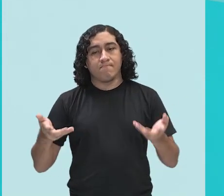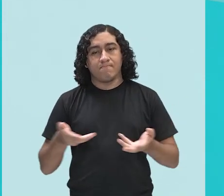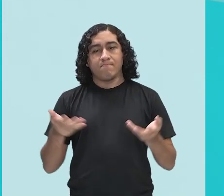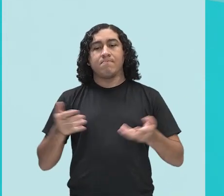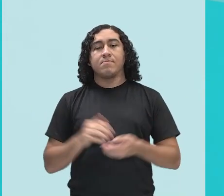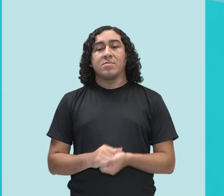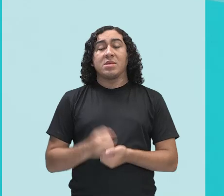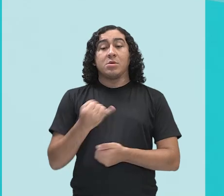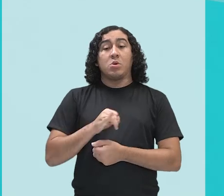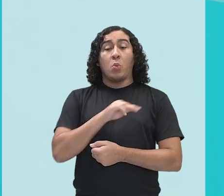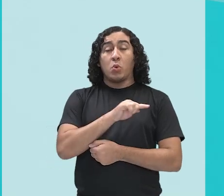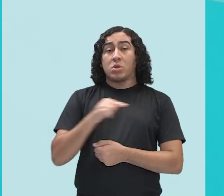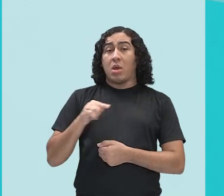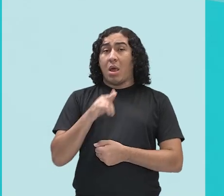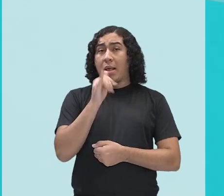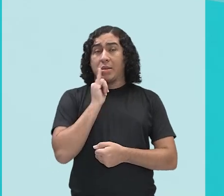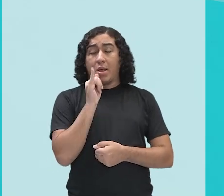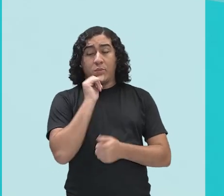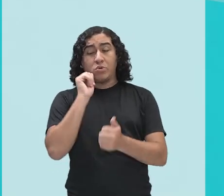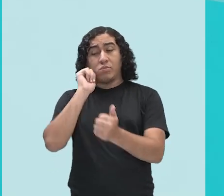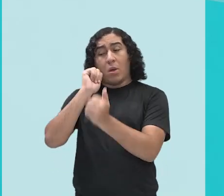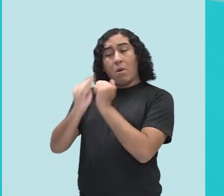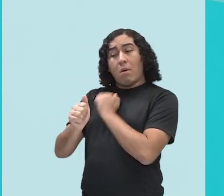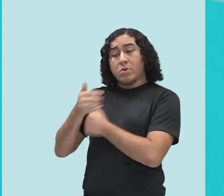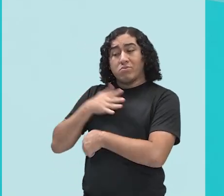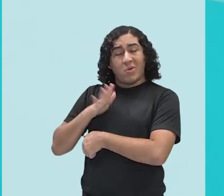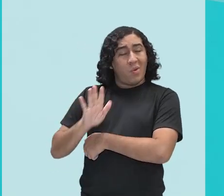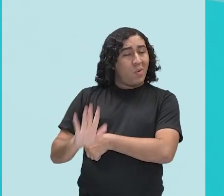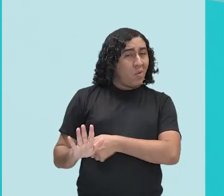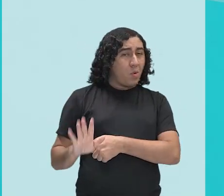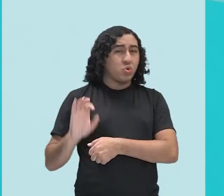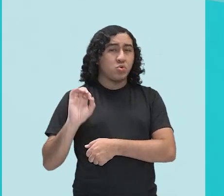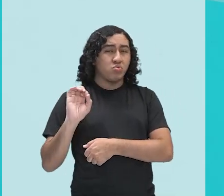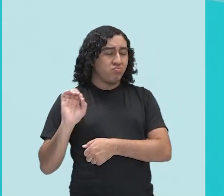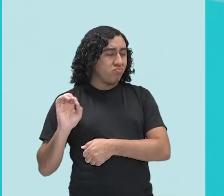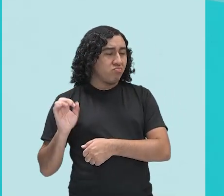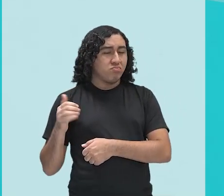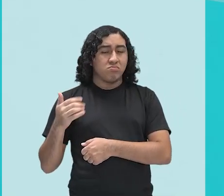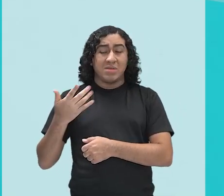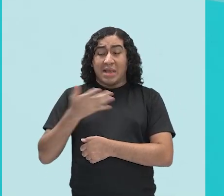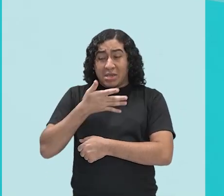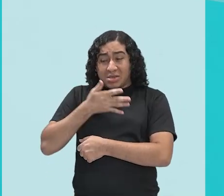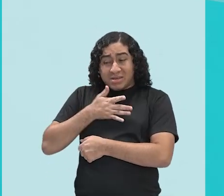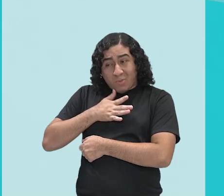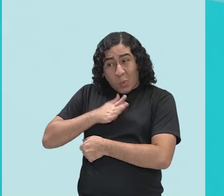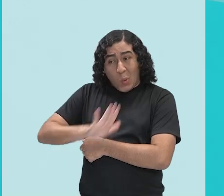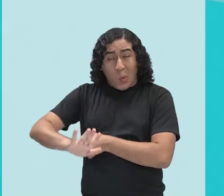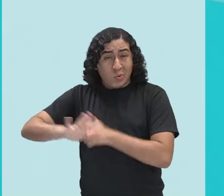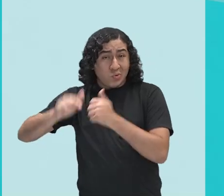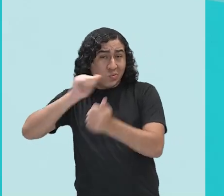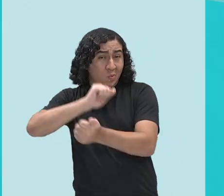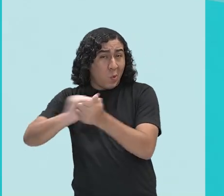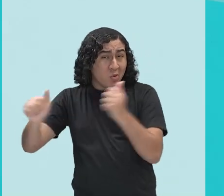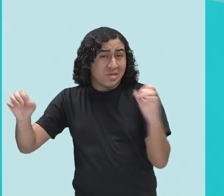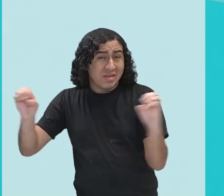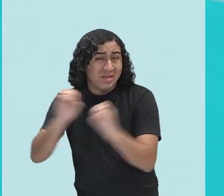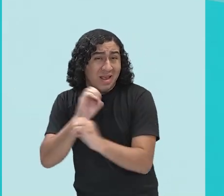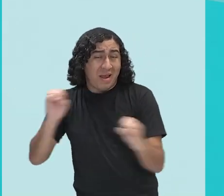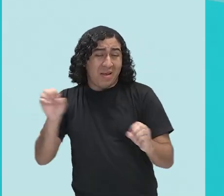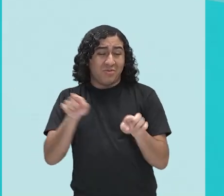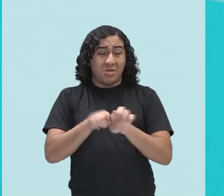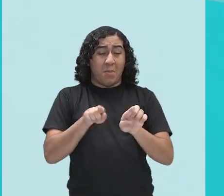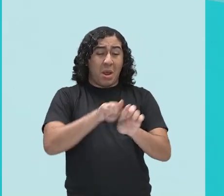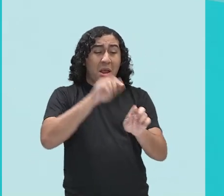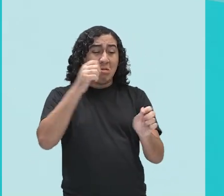que, se você não gosta de esporte, se você não se dá bem com nenhum tipo de esporte, se você não se dá bem com